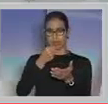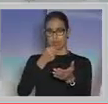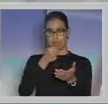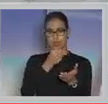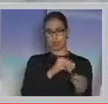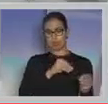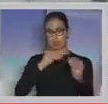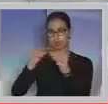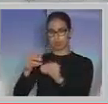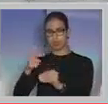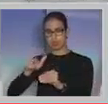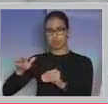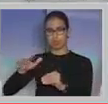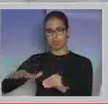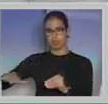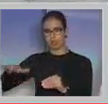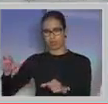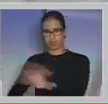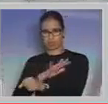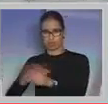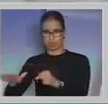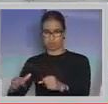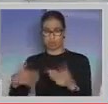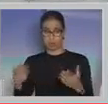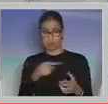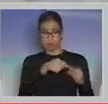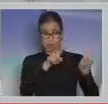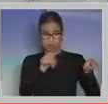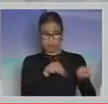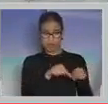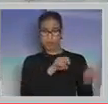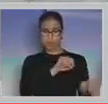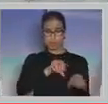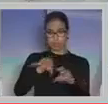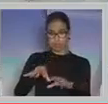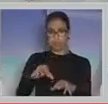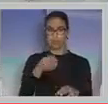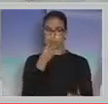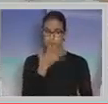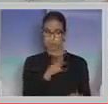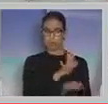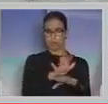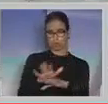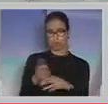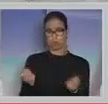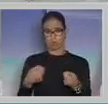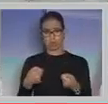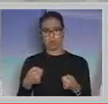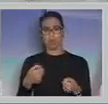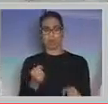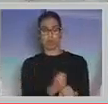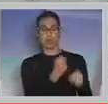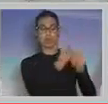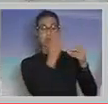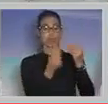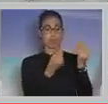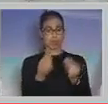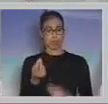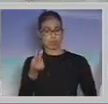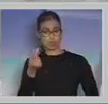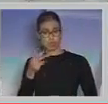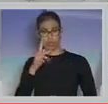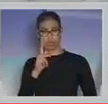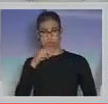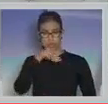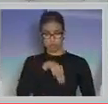utilizando desmontando espaços pedagógicos um deles foram construídos com dinheiro da PM com